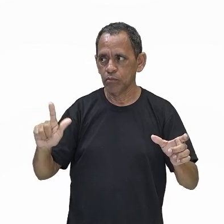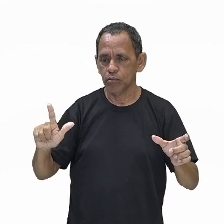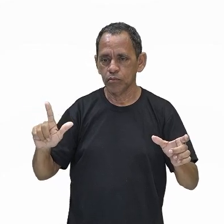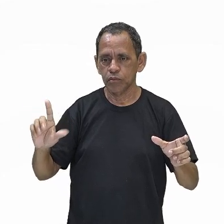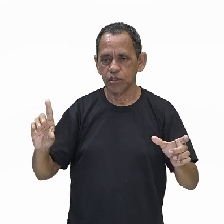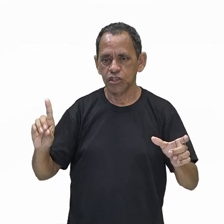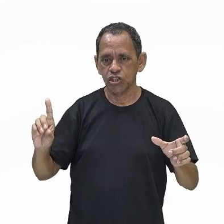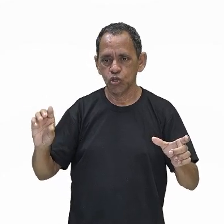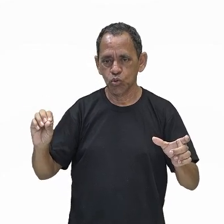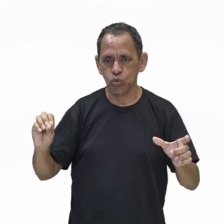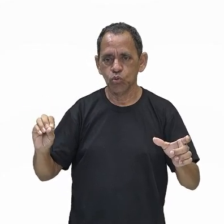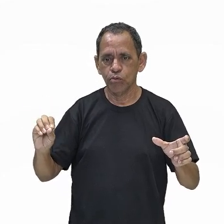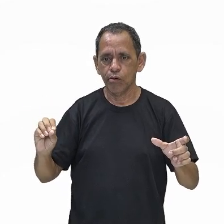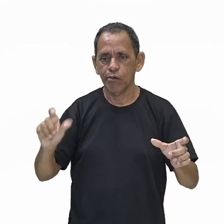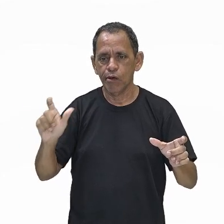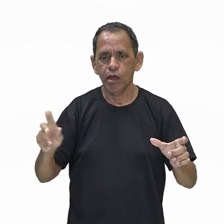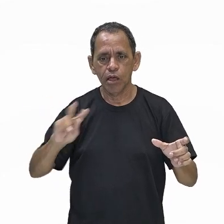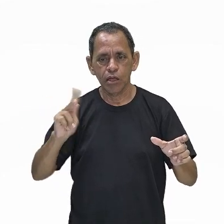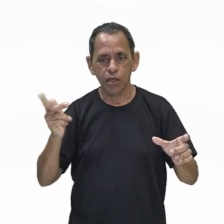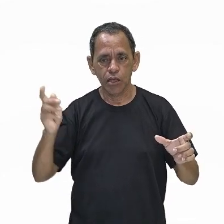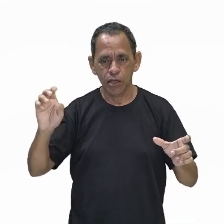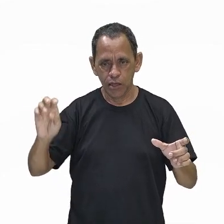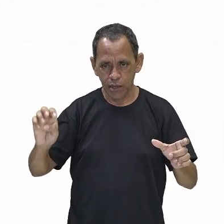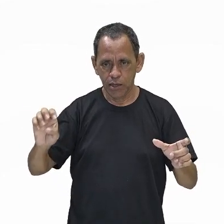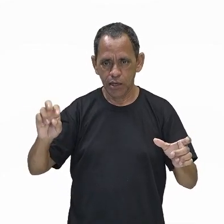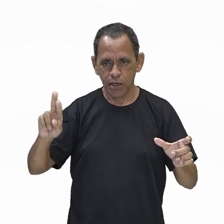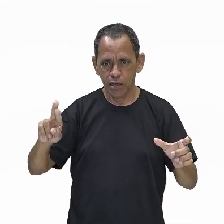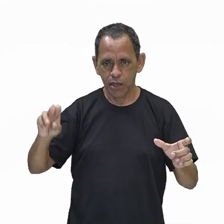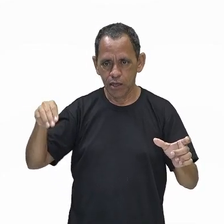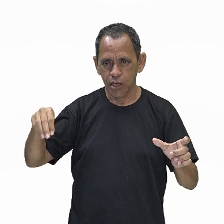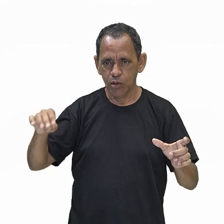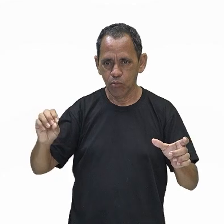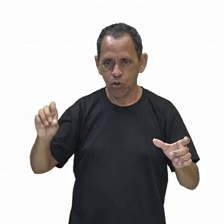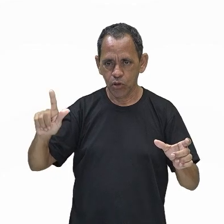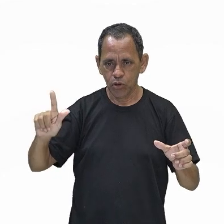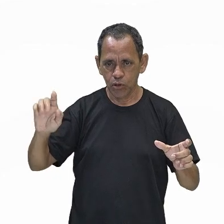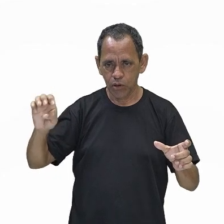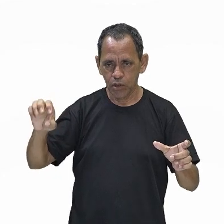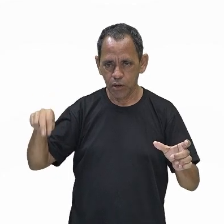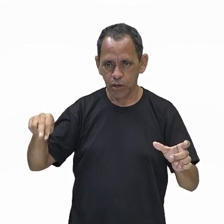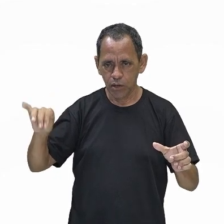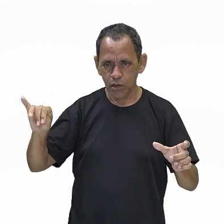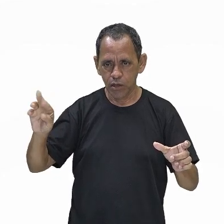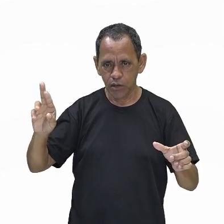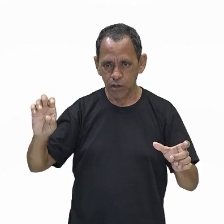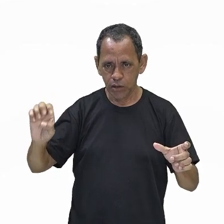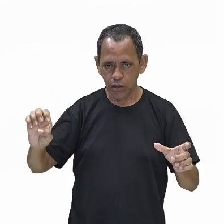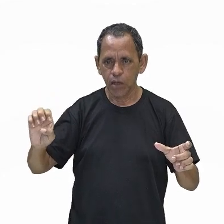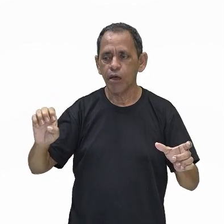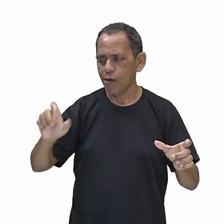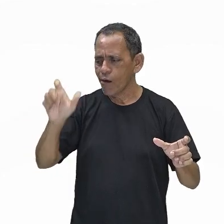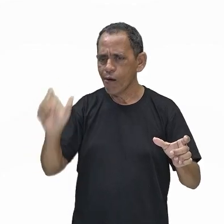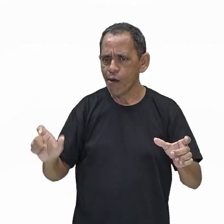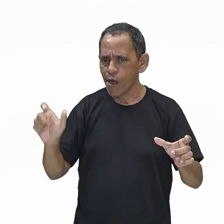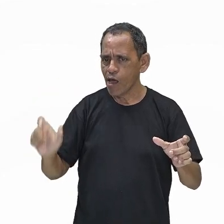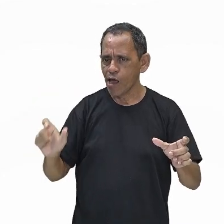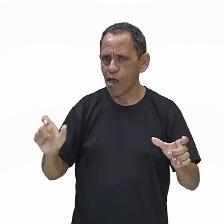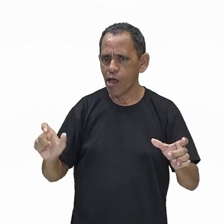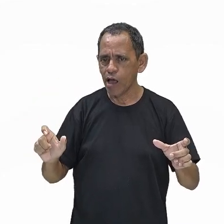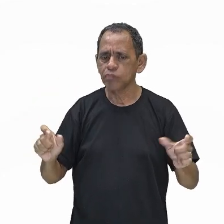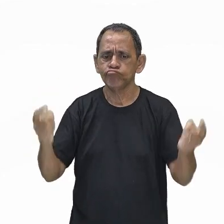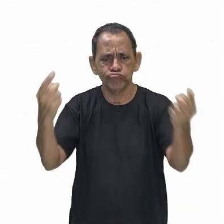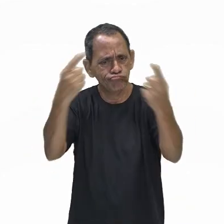se enfrentam. Hermógenes é um outro grupo de cangaceiros, tá? Então, eles acabam ali se enfrentando. E nesse